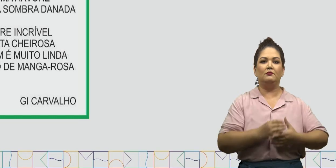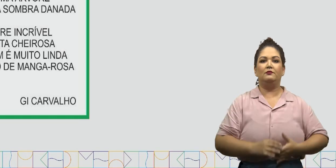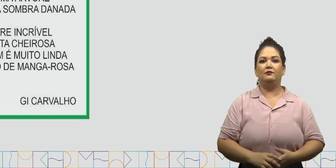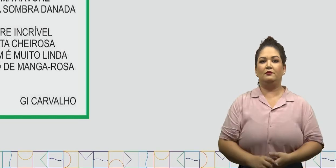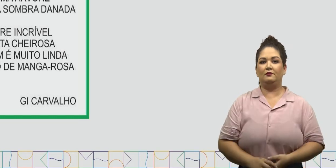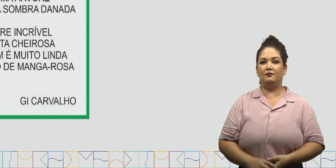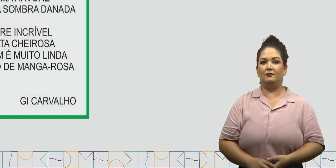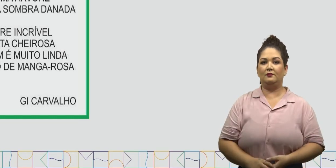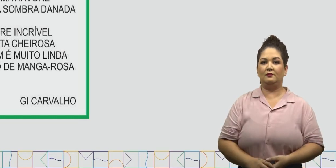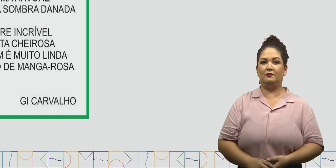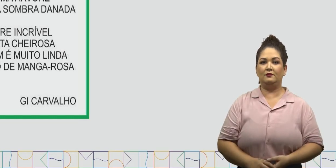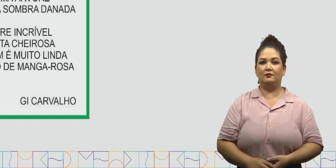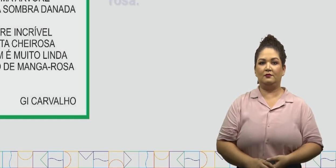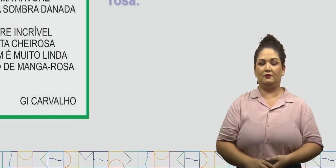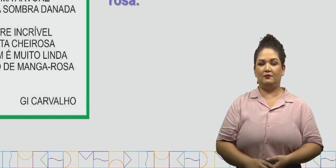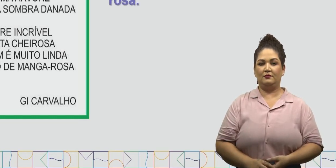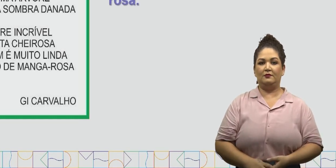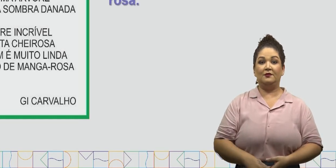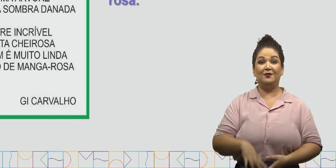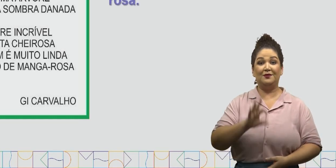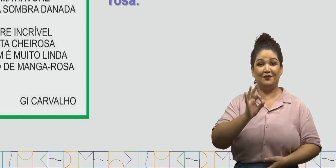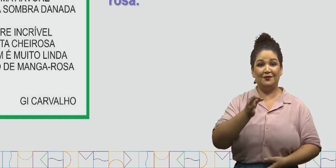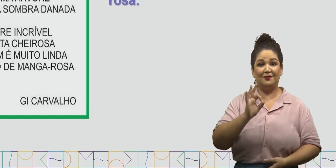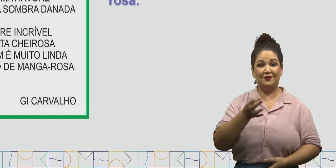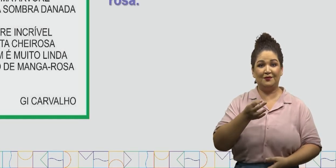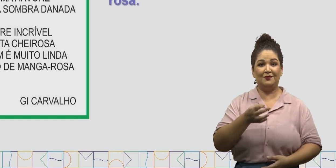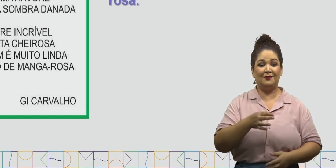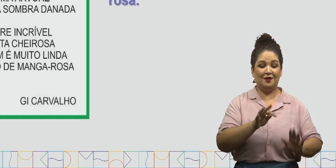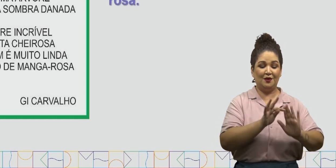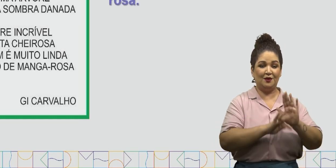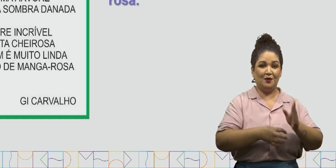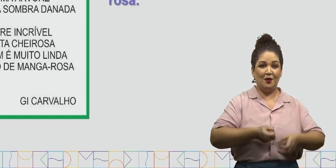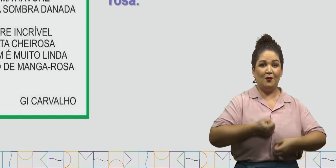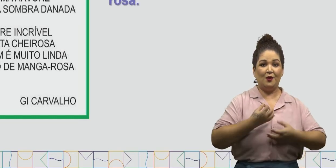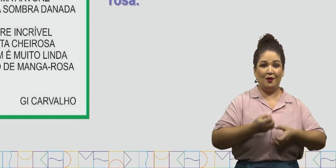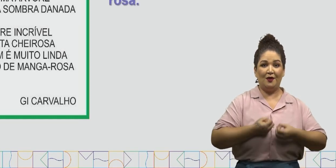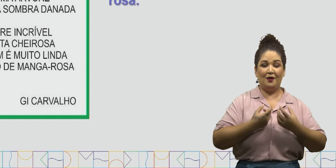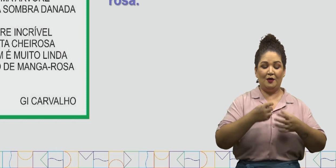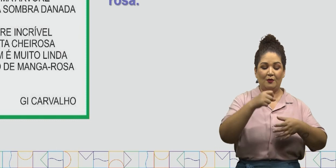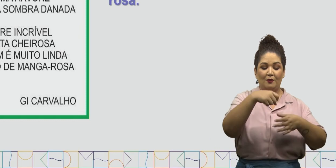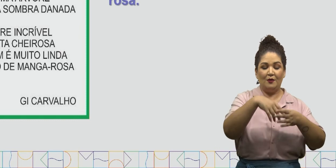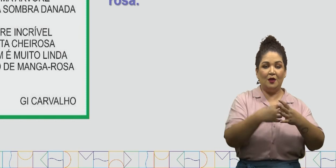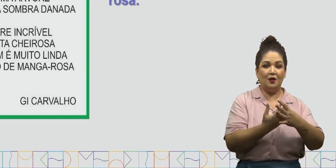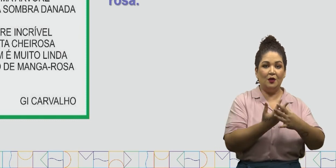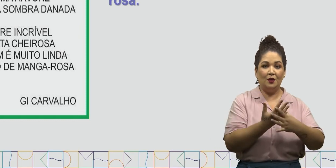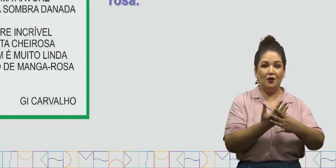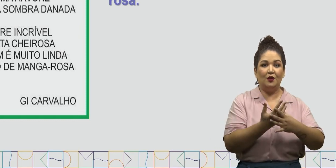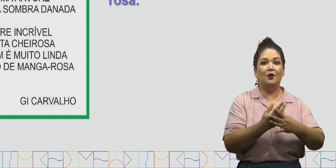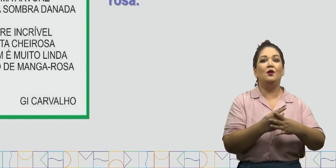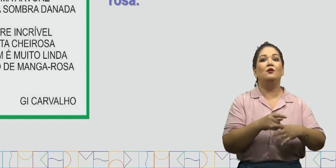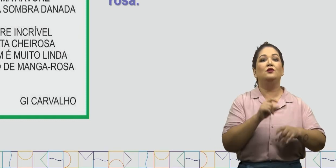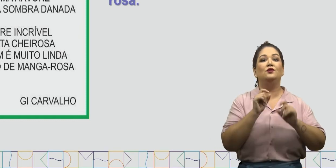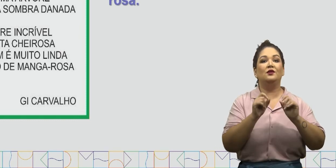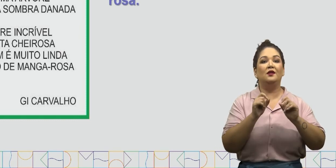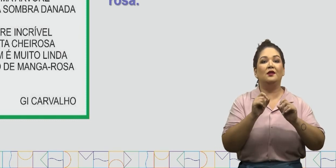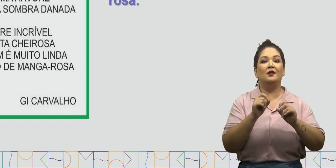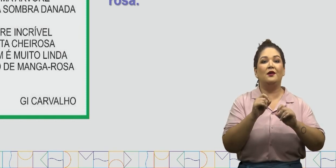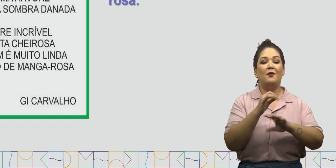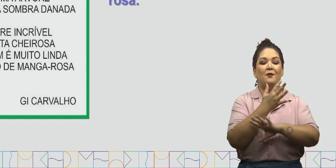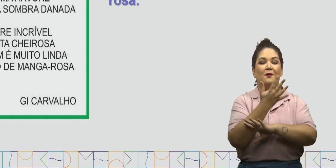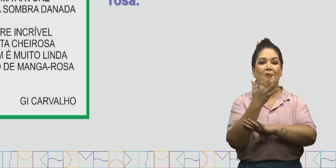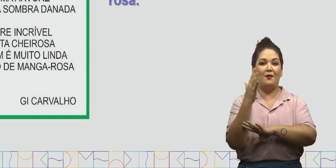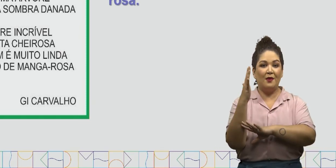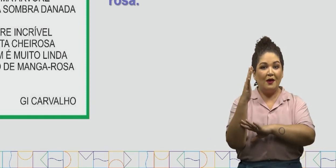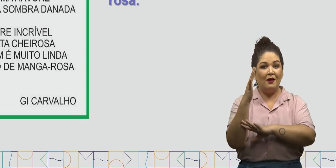não? Vamos lá identificar? No poema, o que foi plantado? Uma mudinha